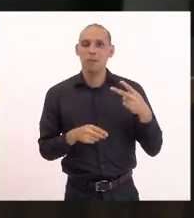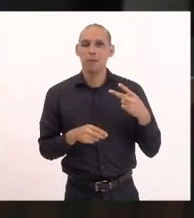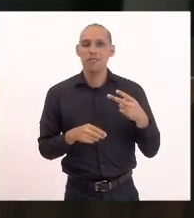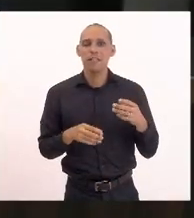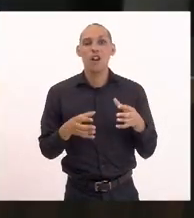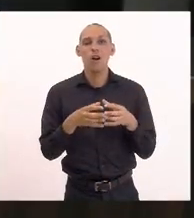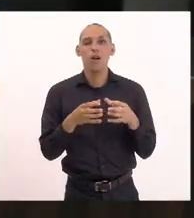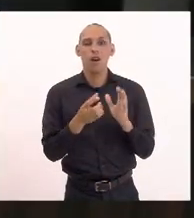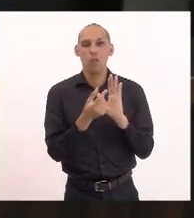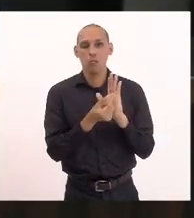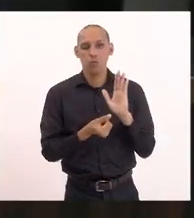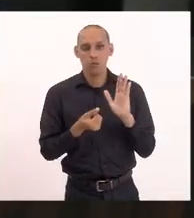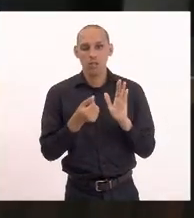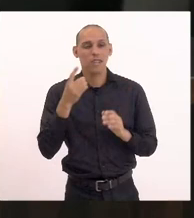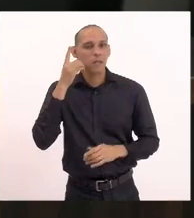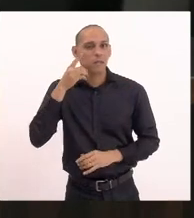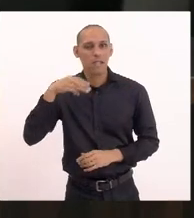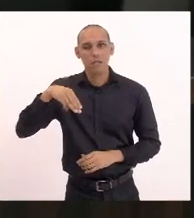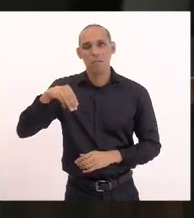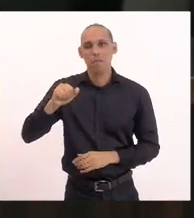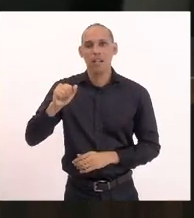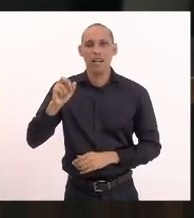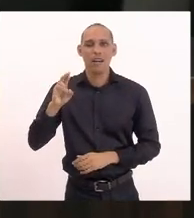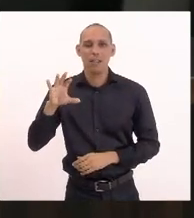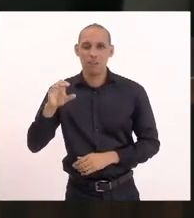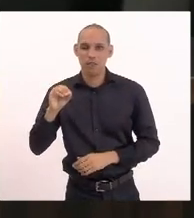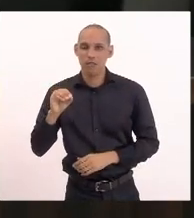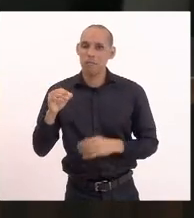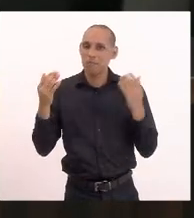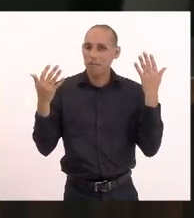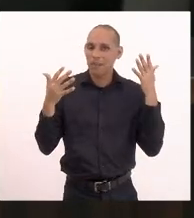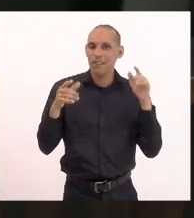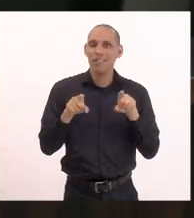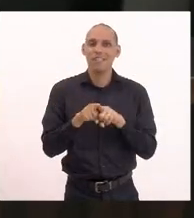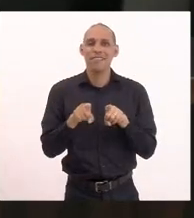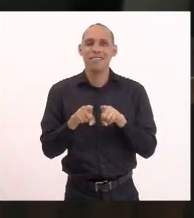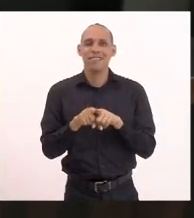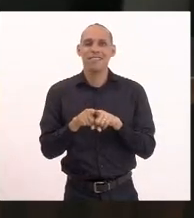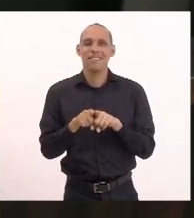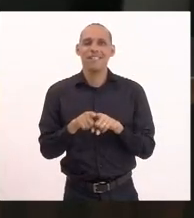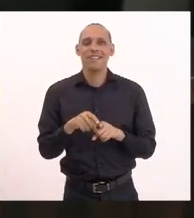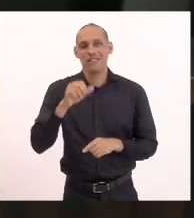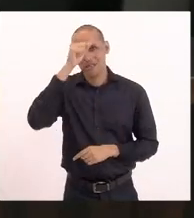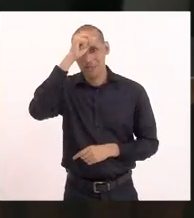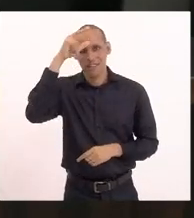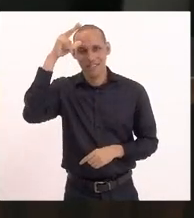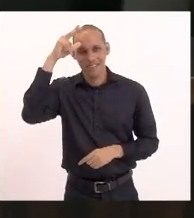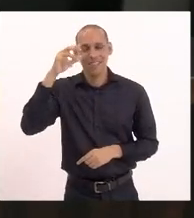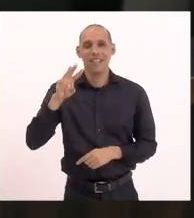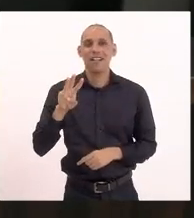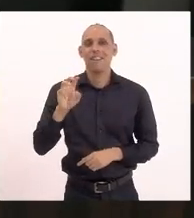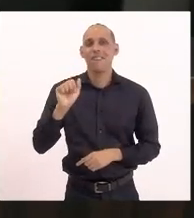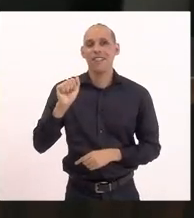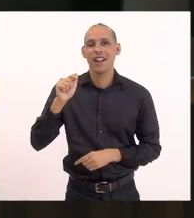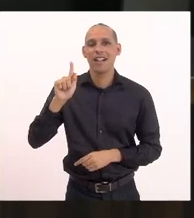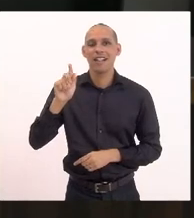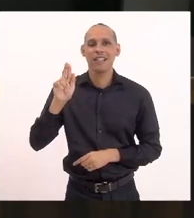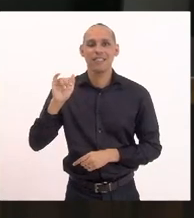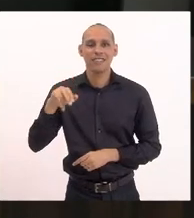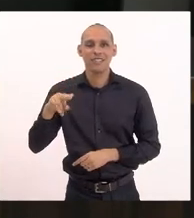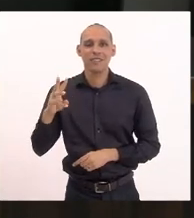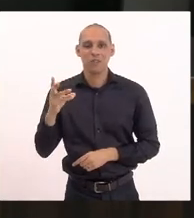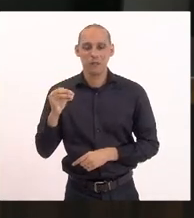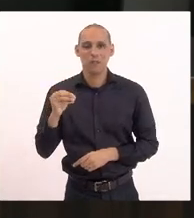deputado Márcio Canela, e já parabenizando lá a prefeitura, o prefeito Vaguinho ter mandado